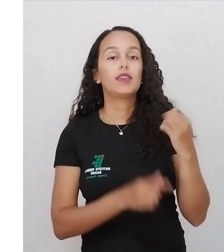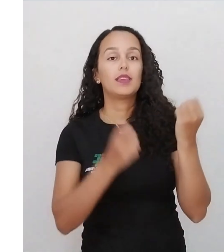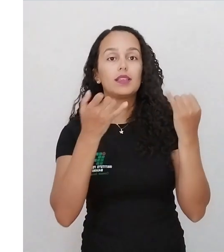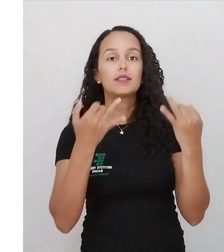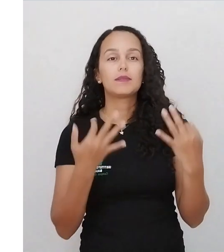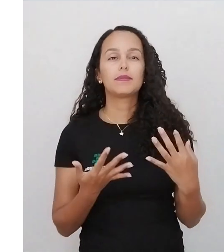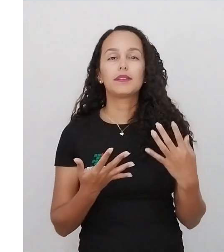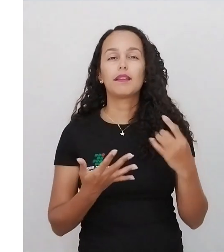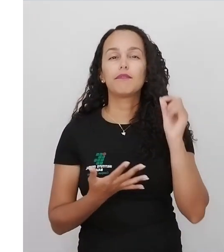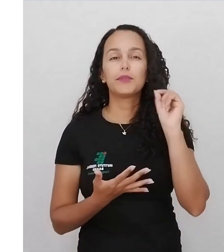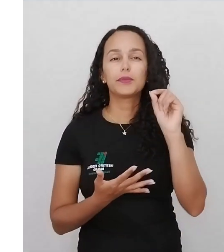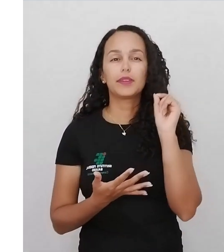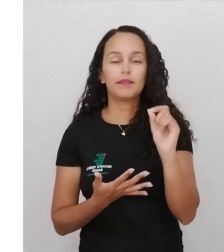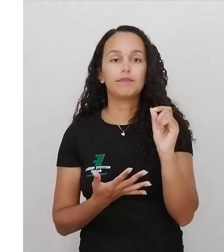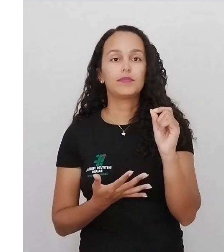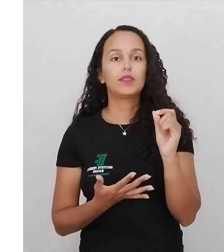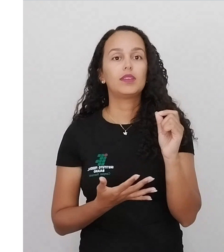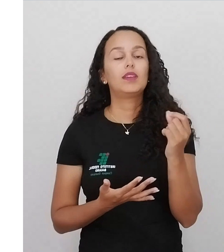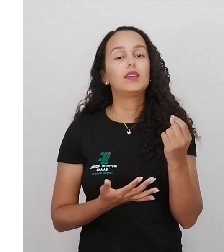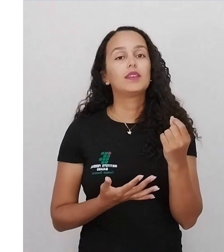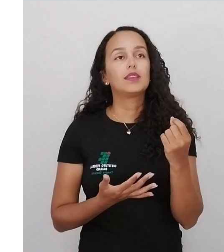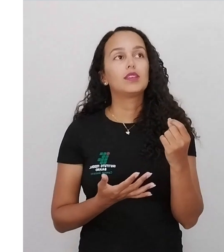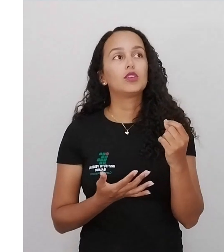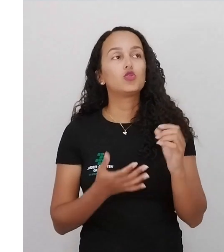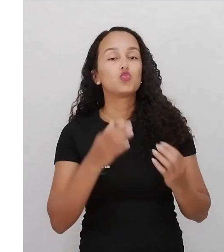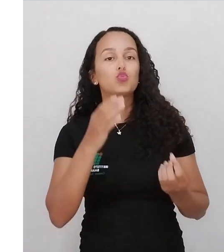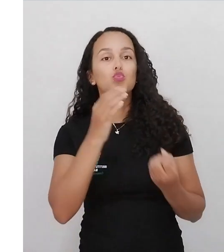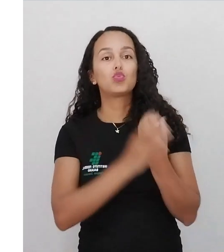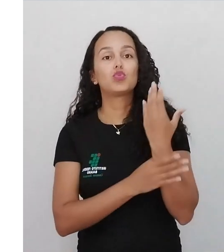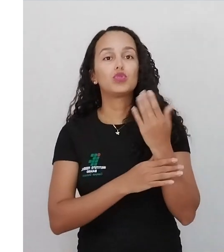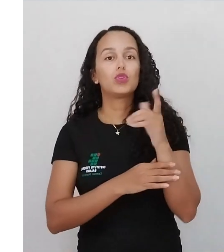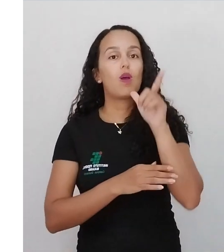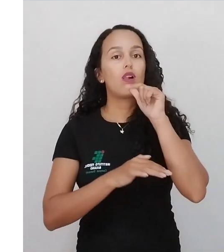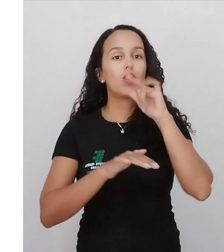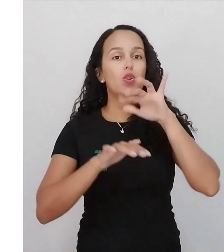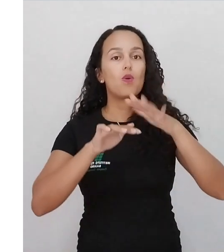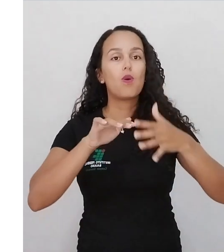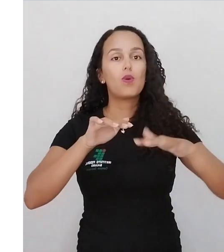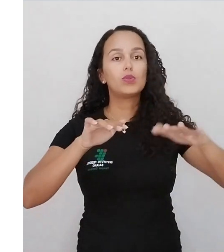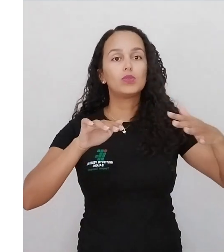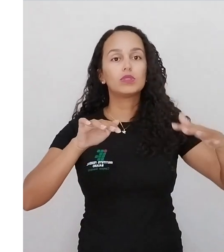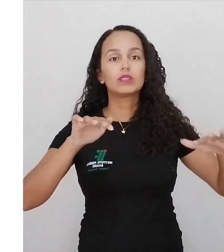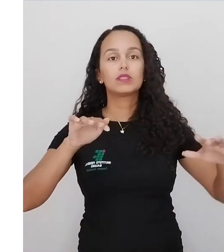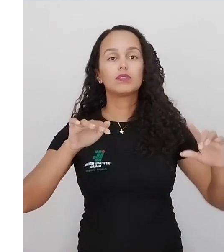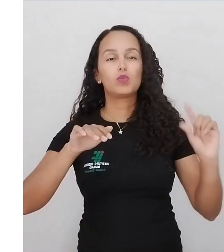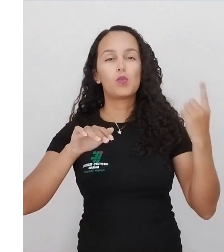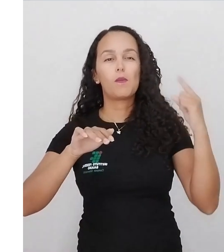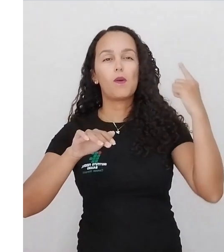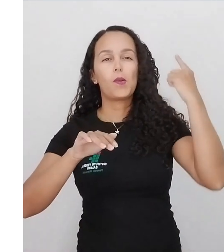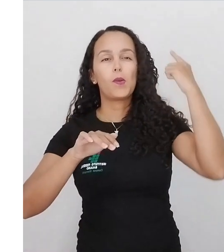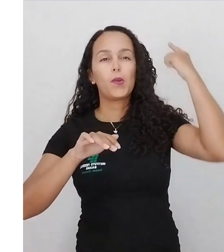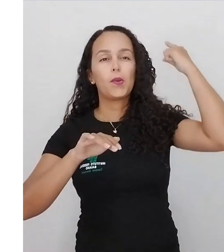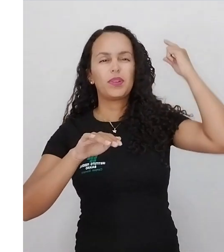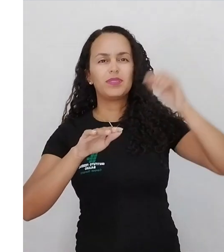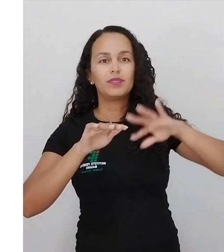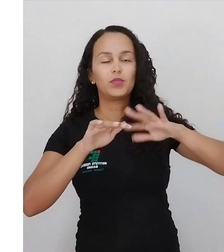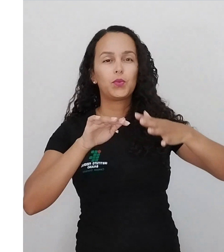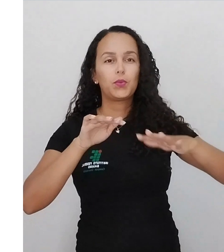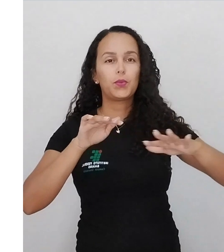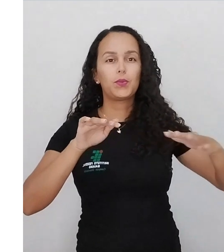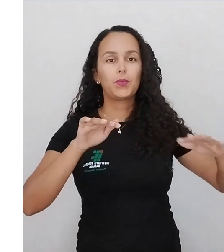primitivos, gradualmente. Só que esse surgimento ele era consequência